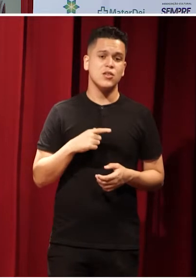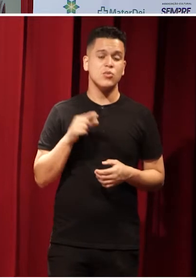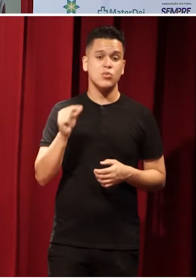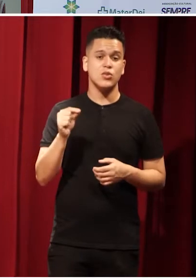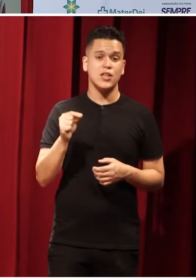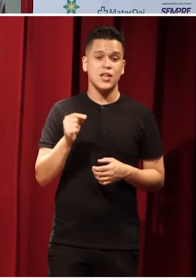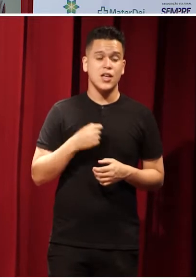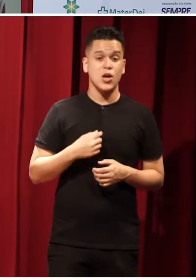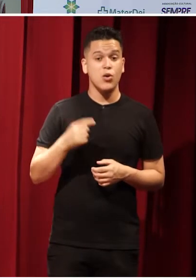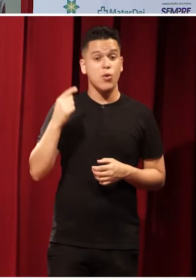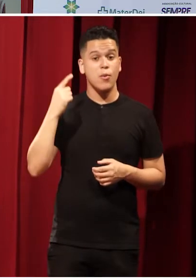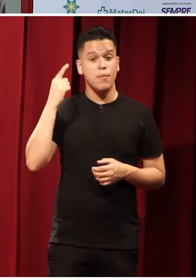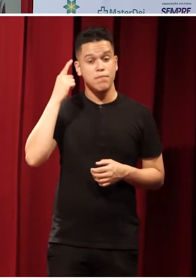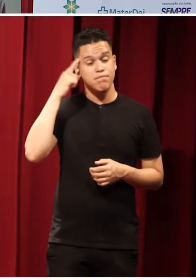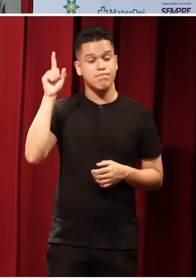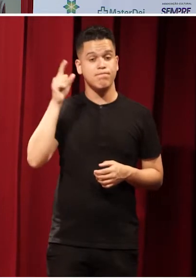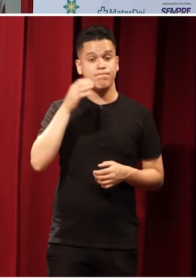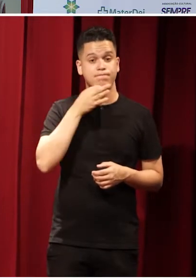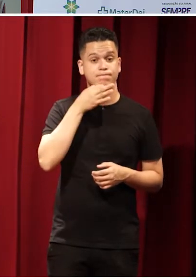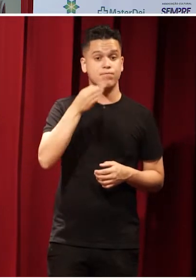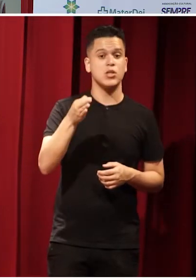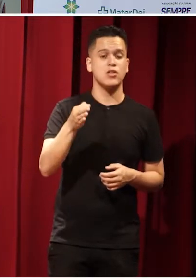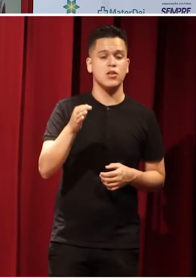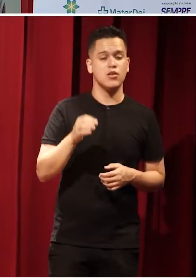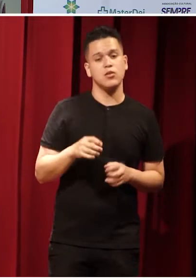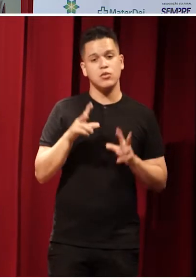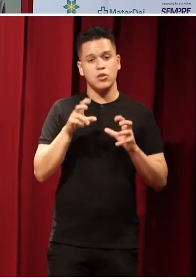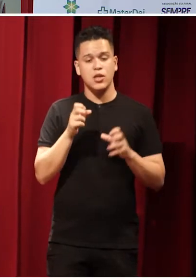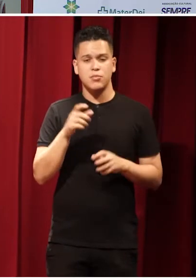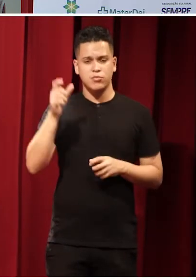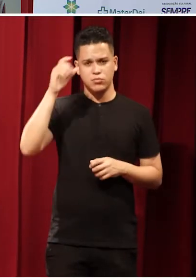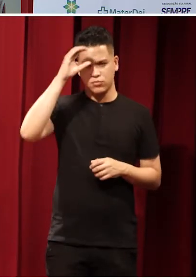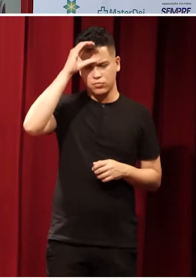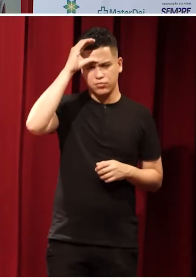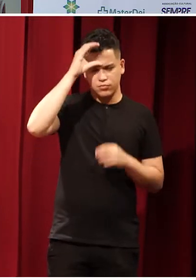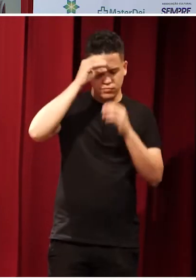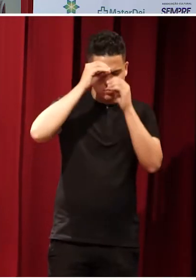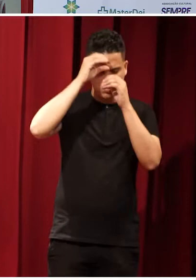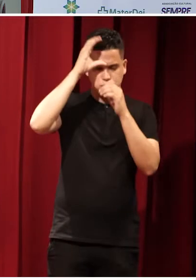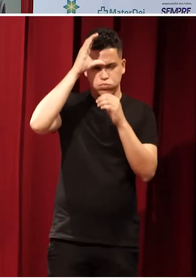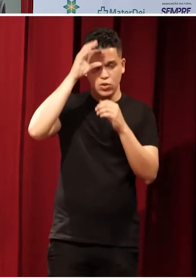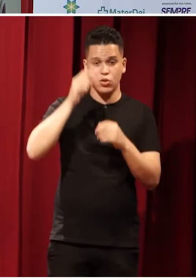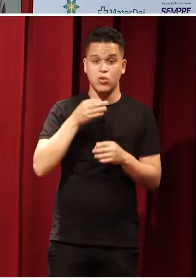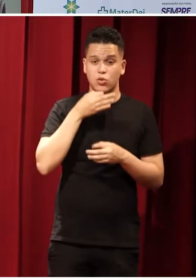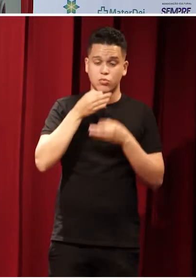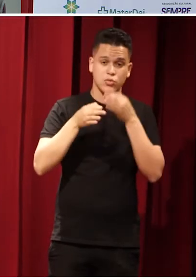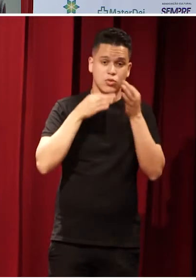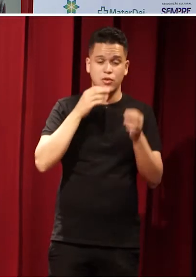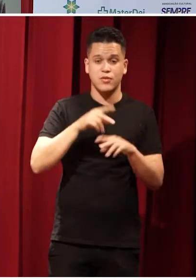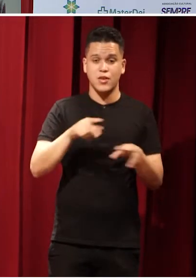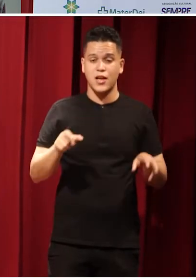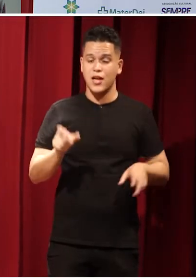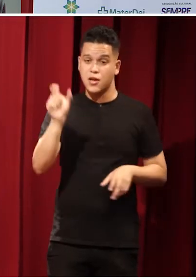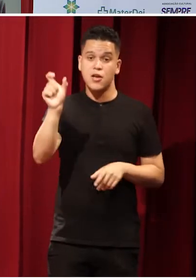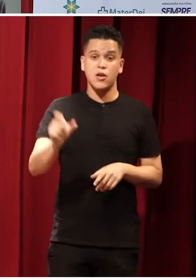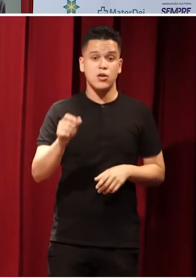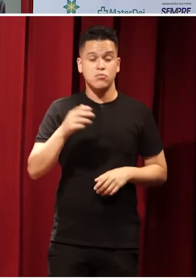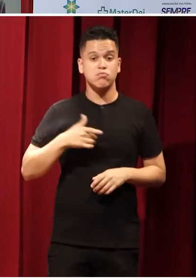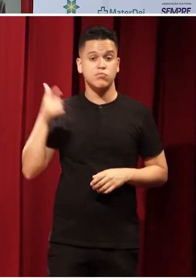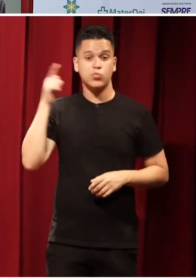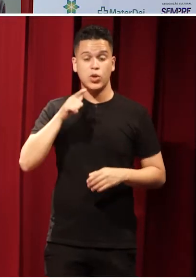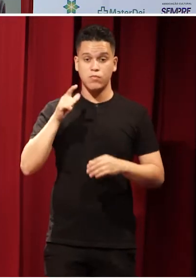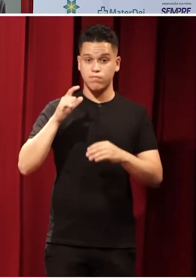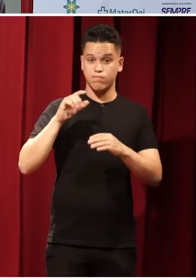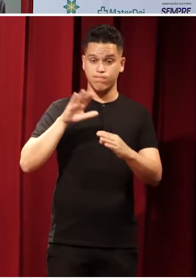supõe conhecimento, supõe um enraizamento em campo, e esses ativistas foram capazes de transformar isso